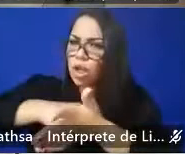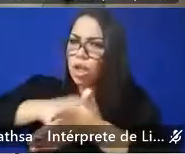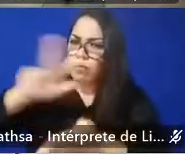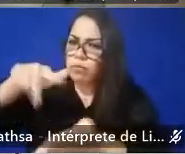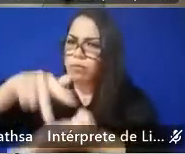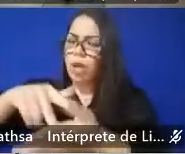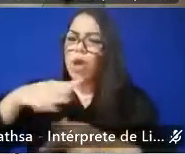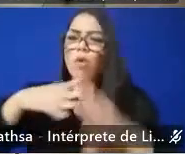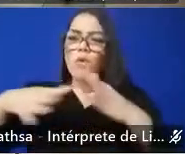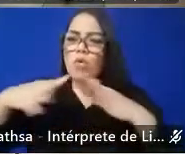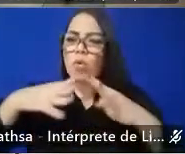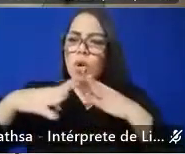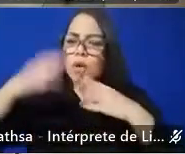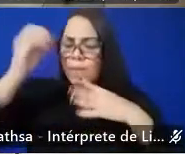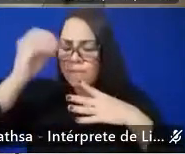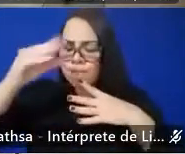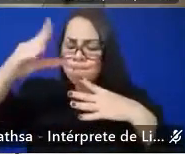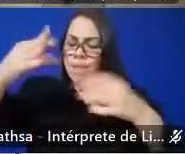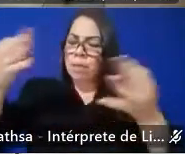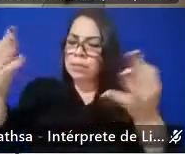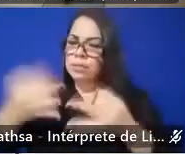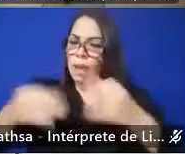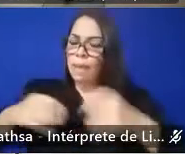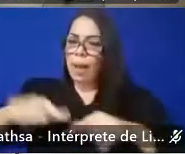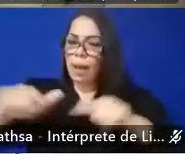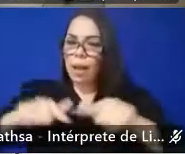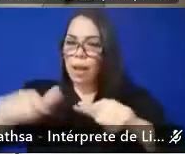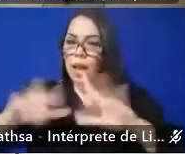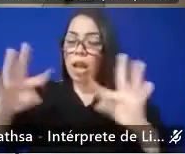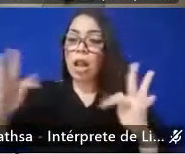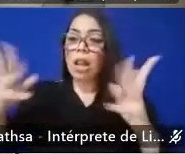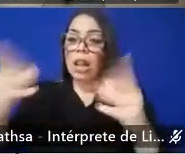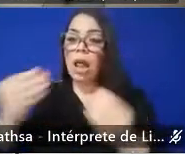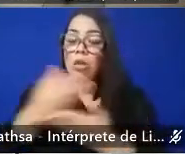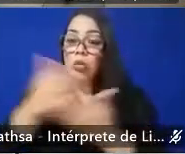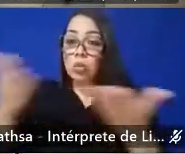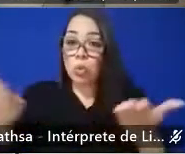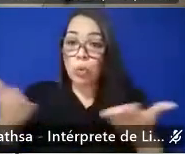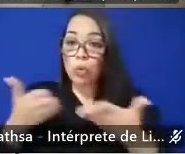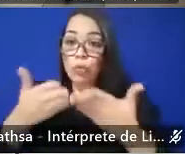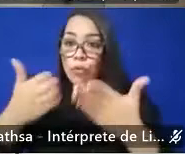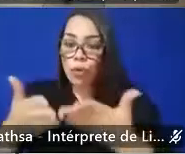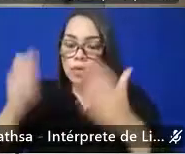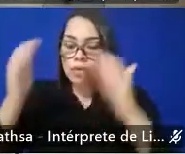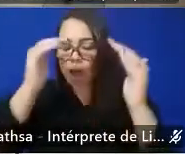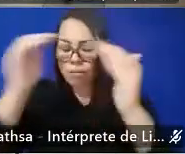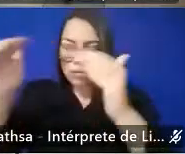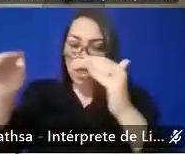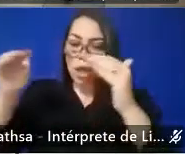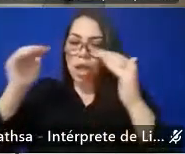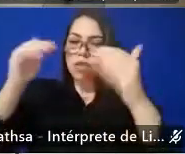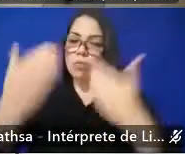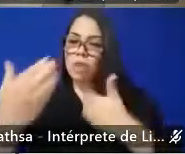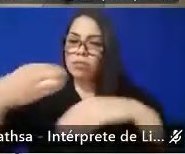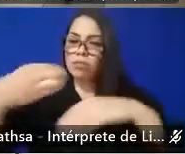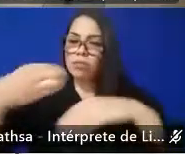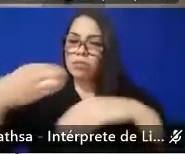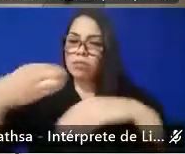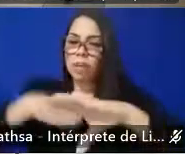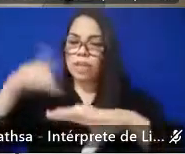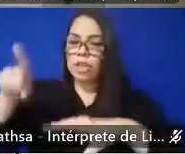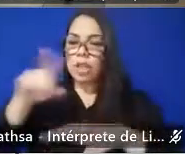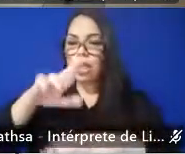Ofício ministerial a todos ouvindo a todos respeitando Ricardo Ribeiro Martins sempre se